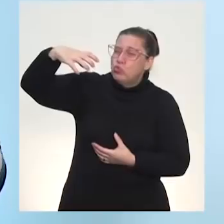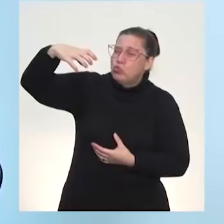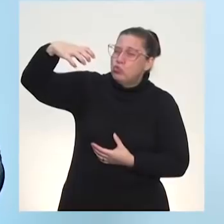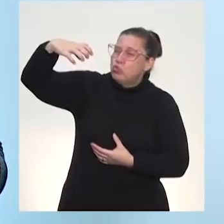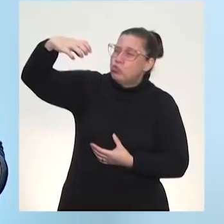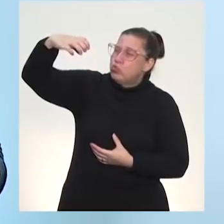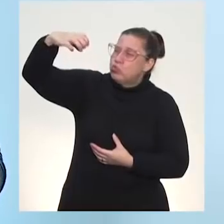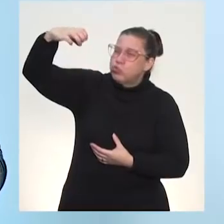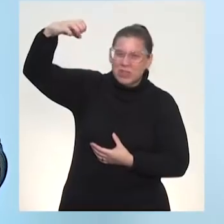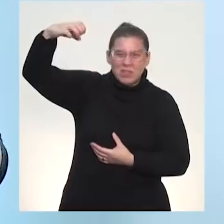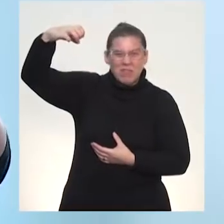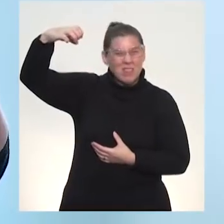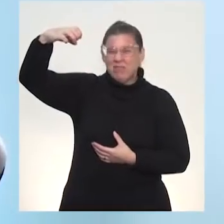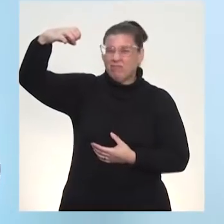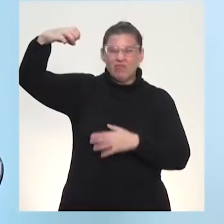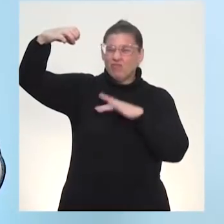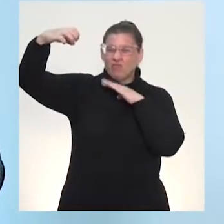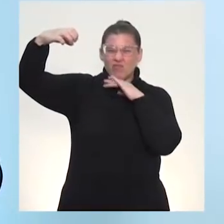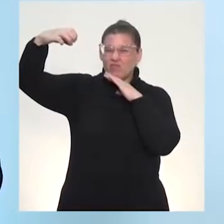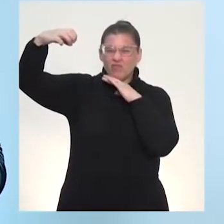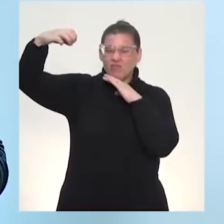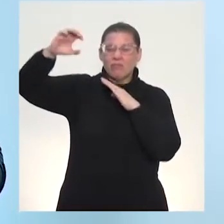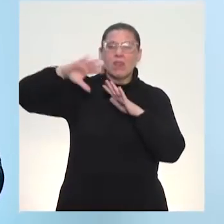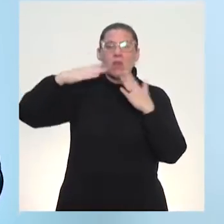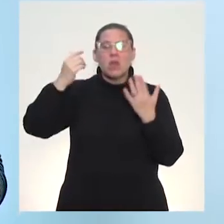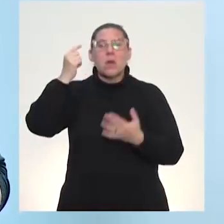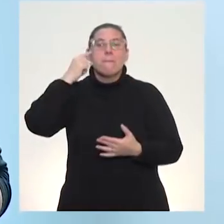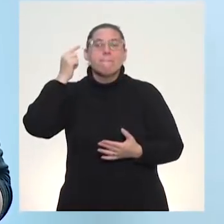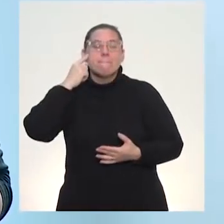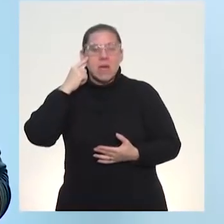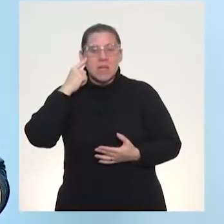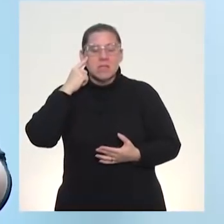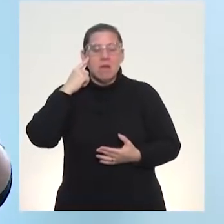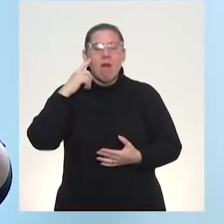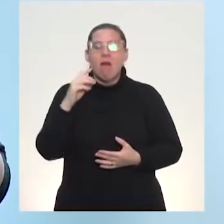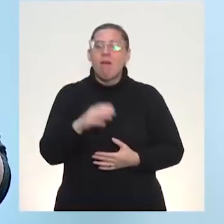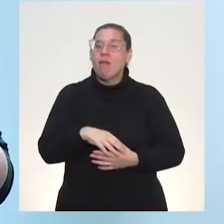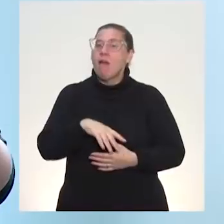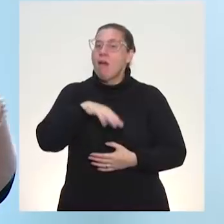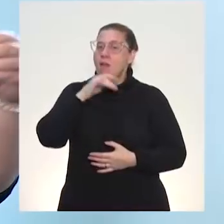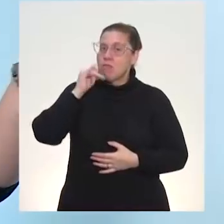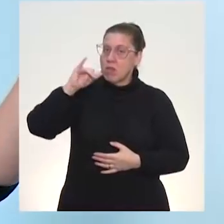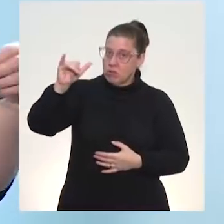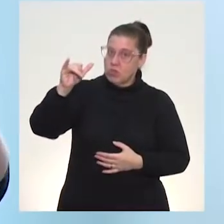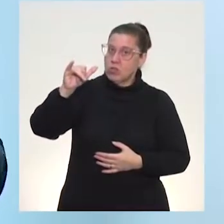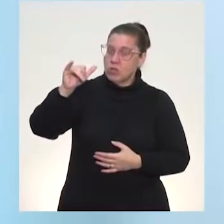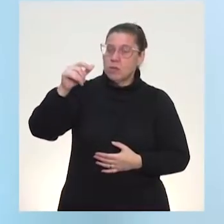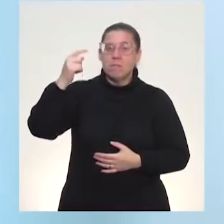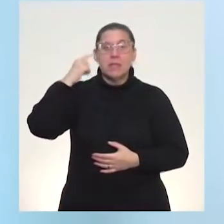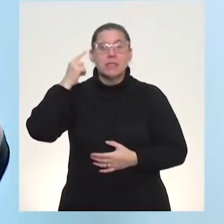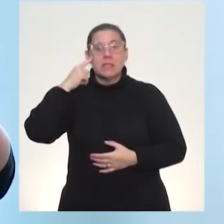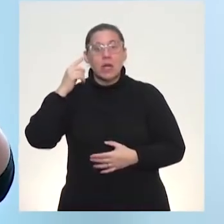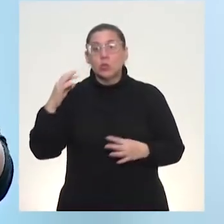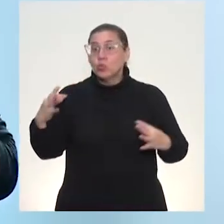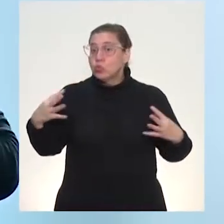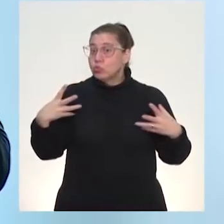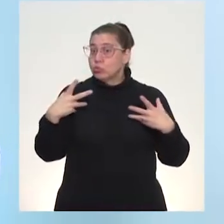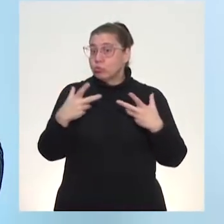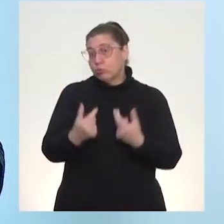né, para o meu propósito. Então, lembrando que quando eu falo de eficiência energética, eu tenho que pensar no global, né? Não